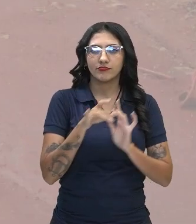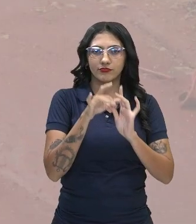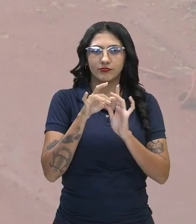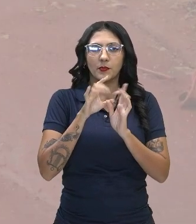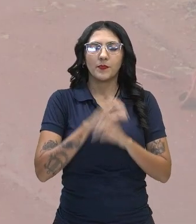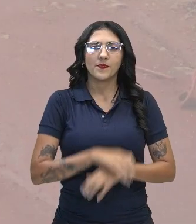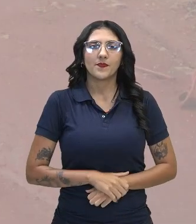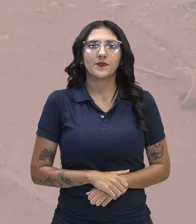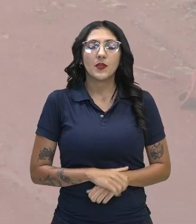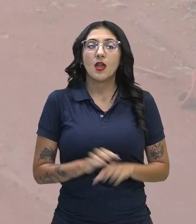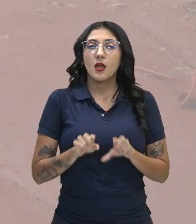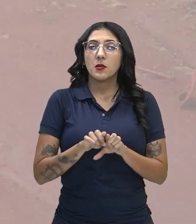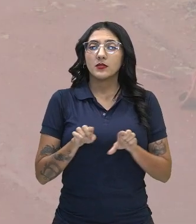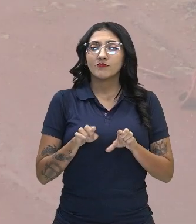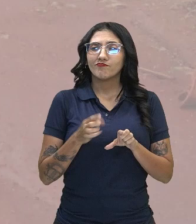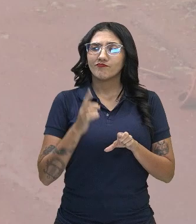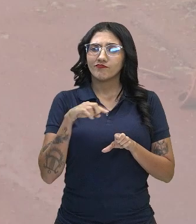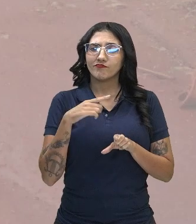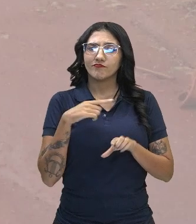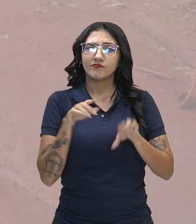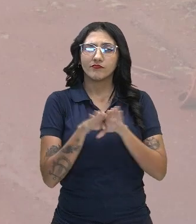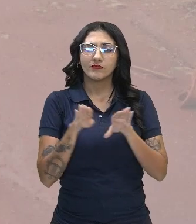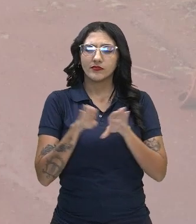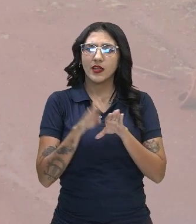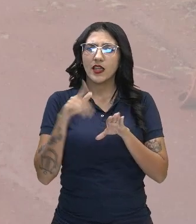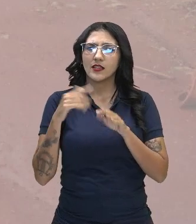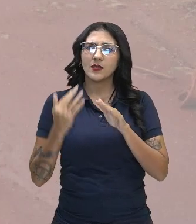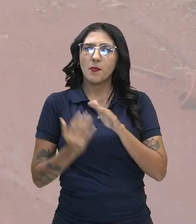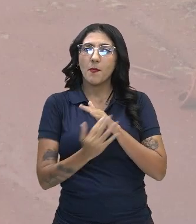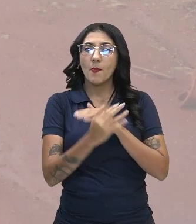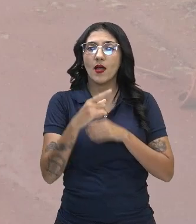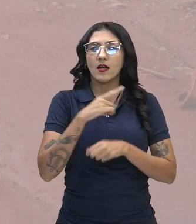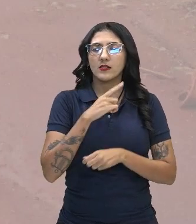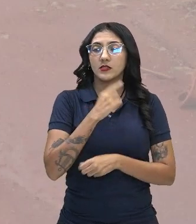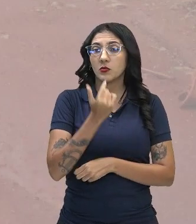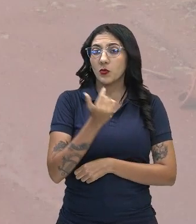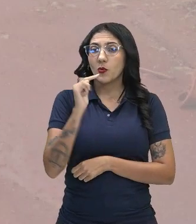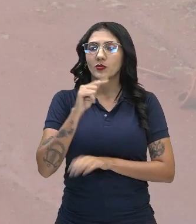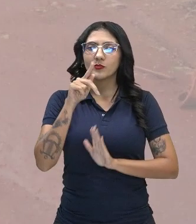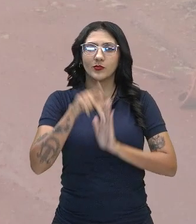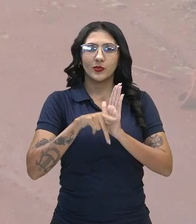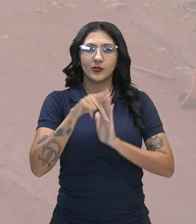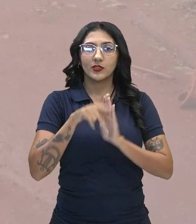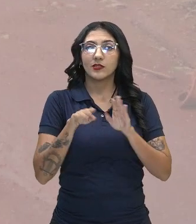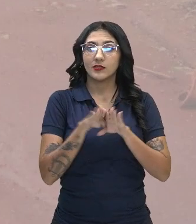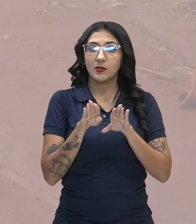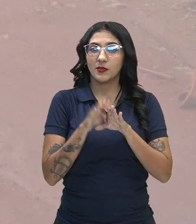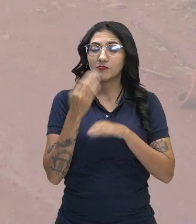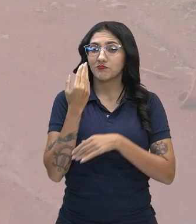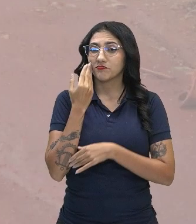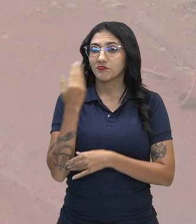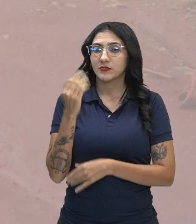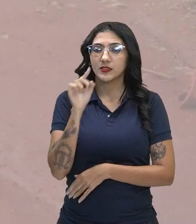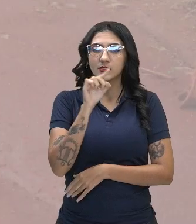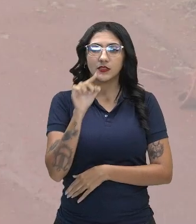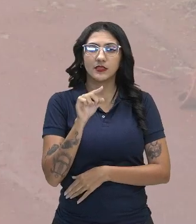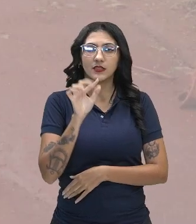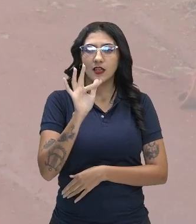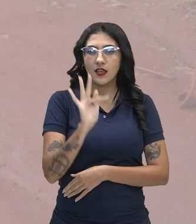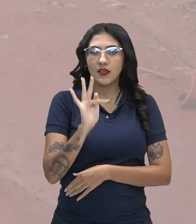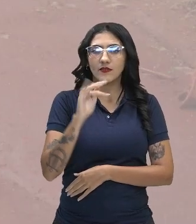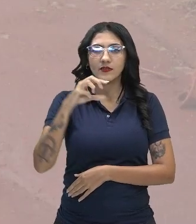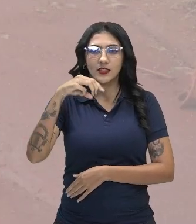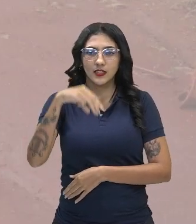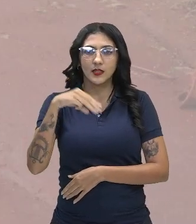Mas além da Marcha para o Oeste, também teremos aí o projeto da Zona Franca de Manaus, que já